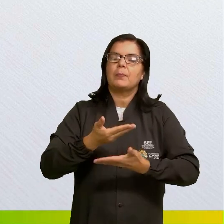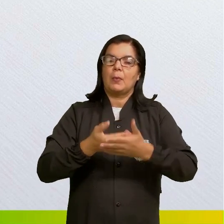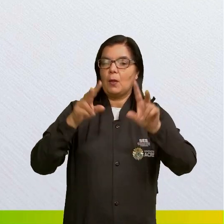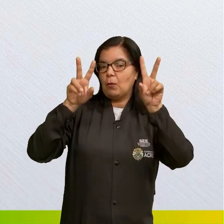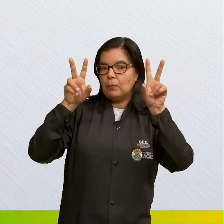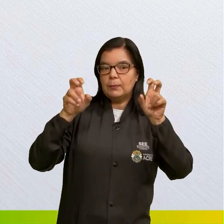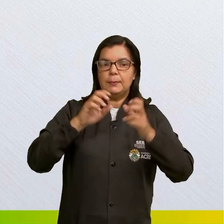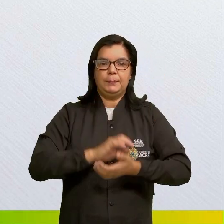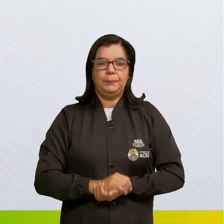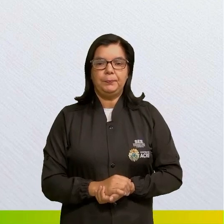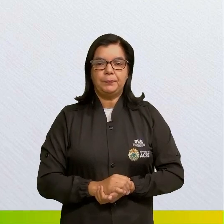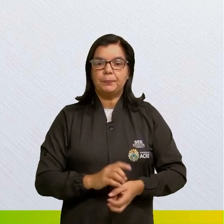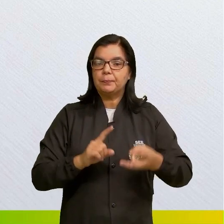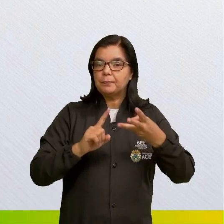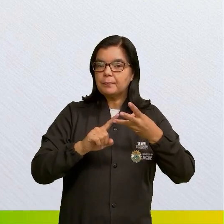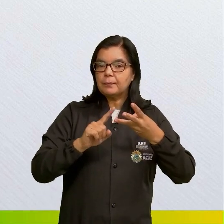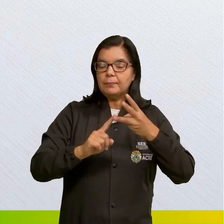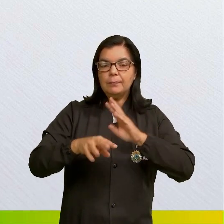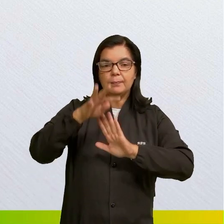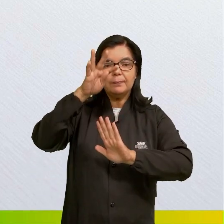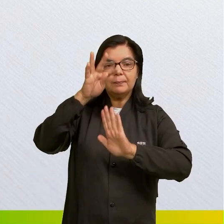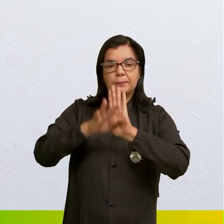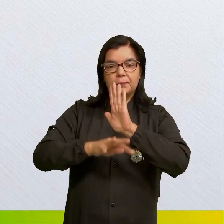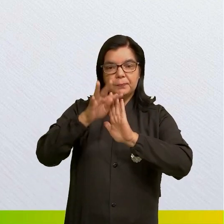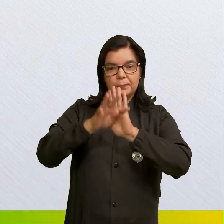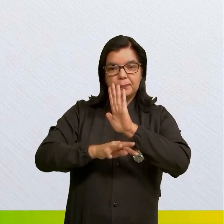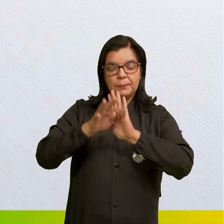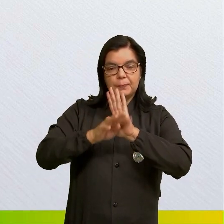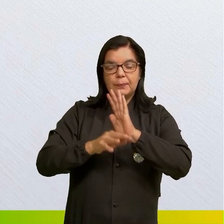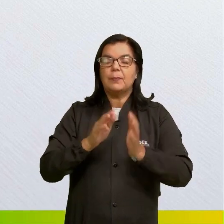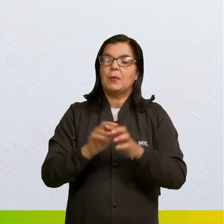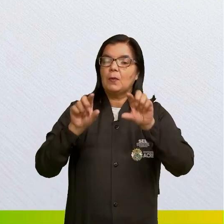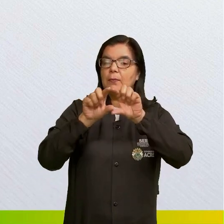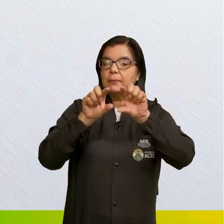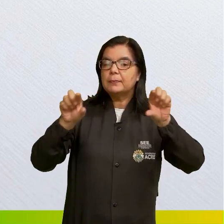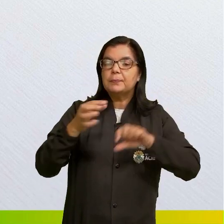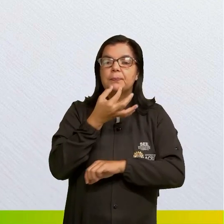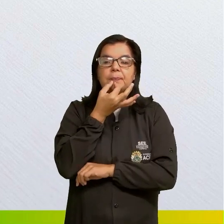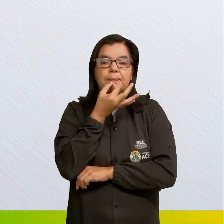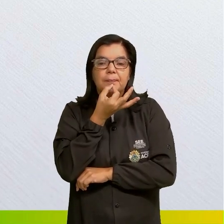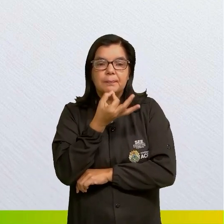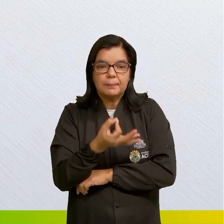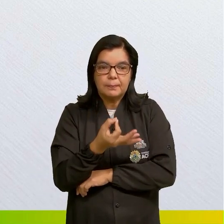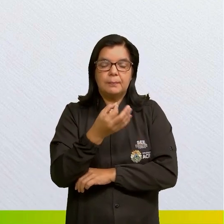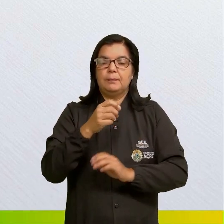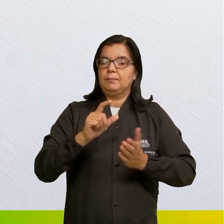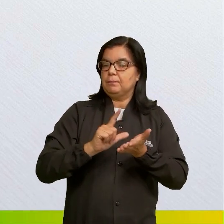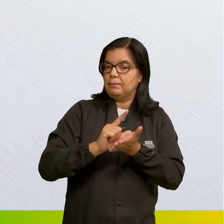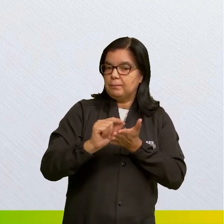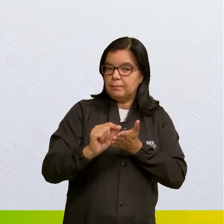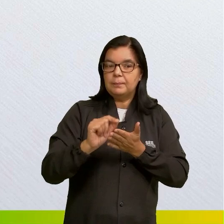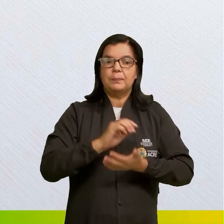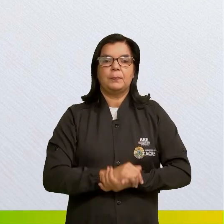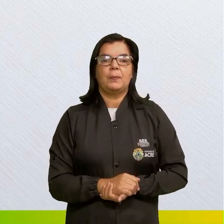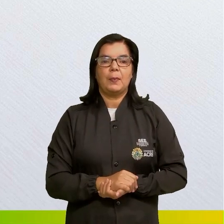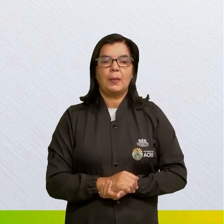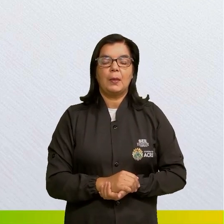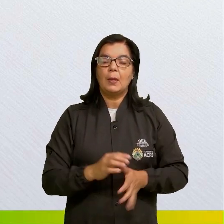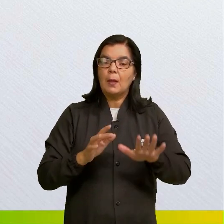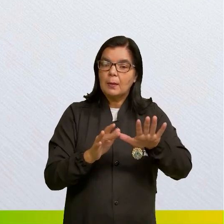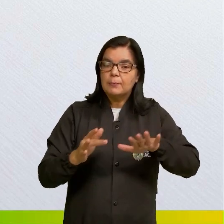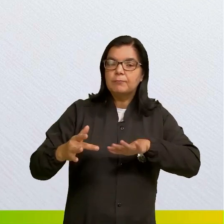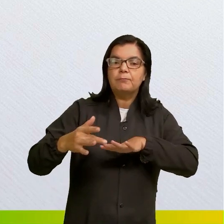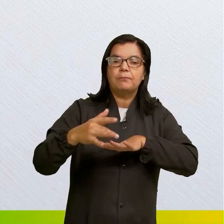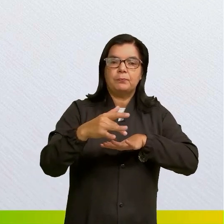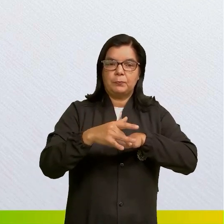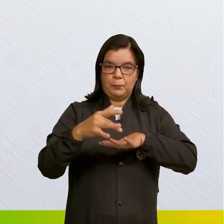causas. E o nosso texto motivador 3 é um fragmento de um artigo de opinião. As